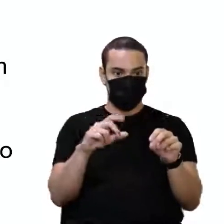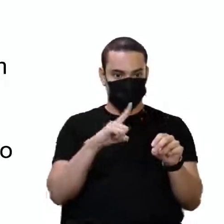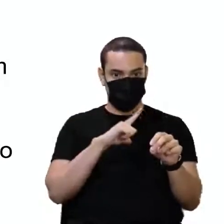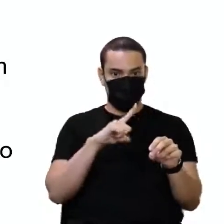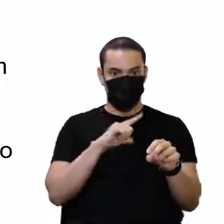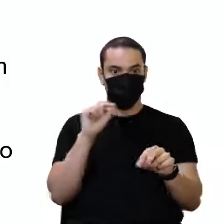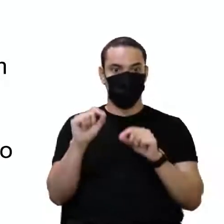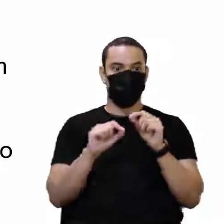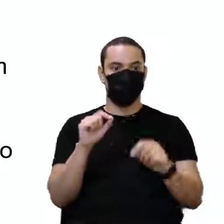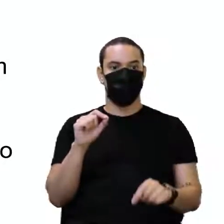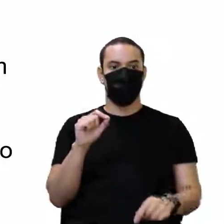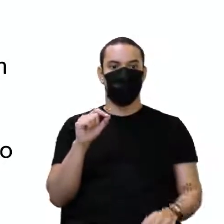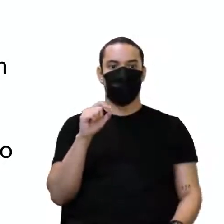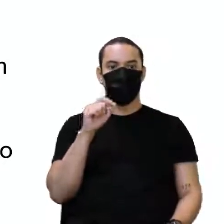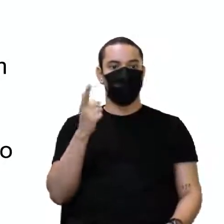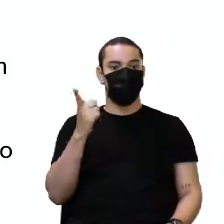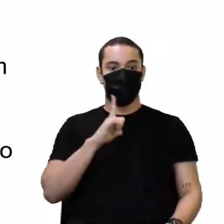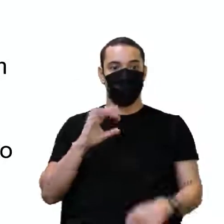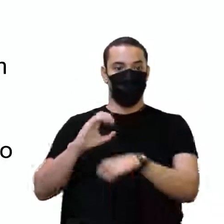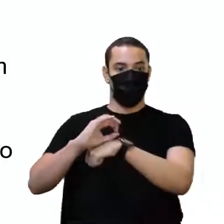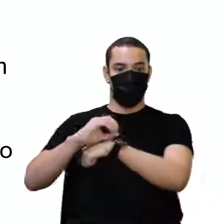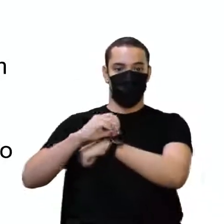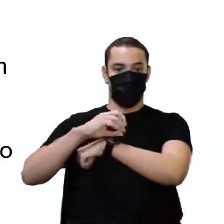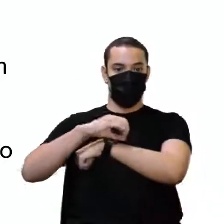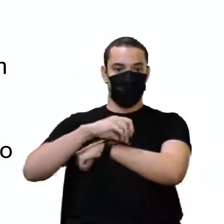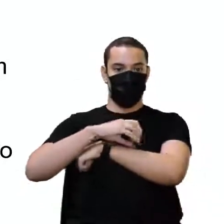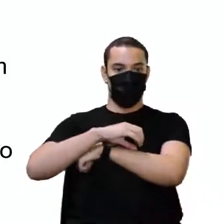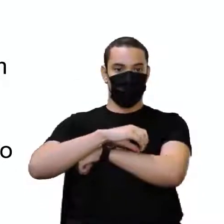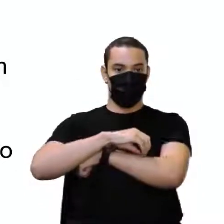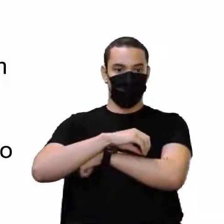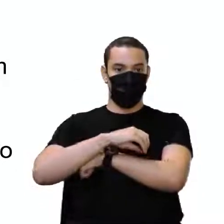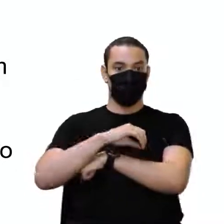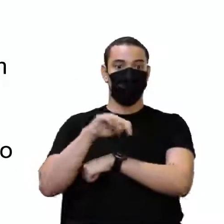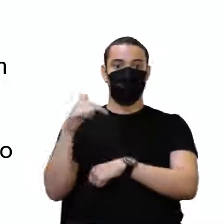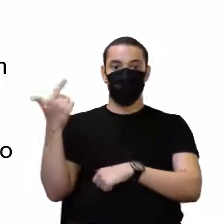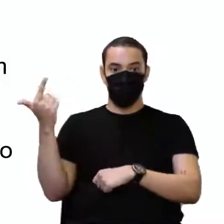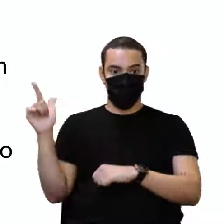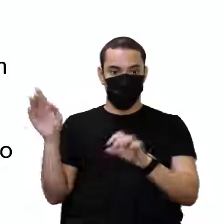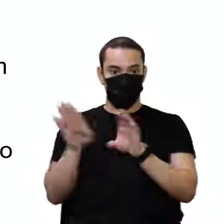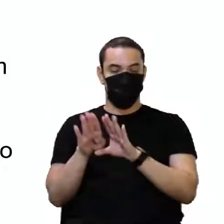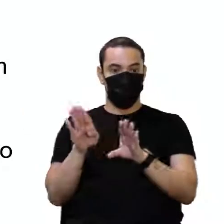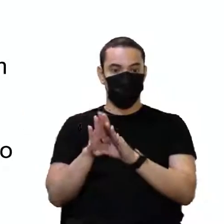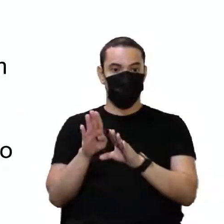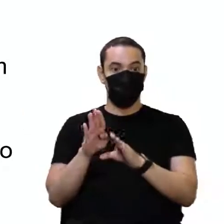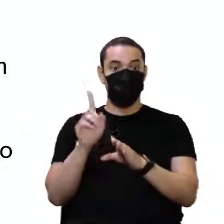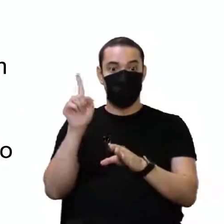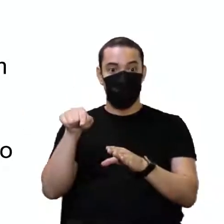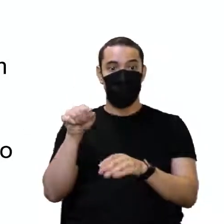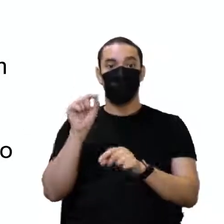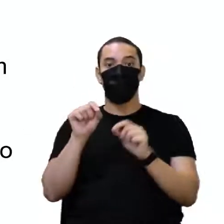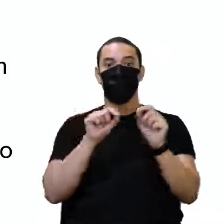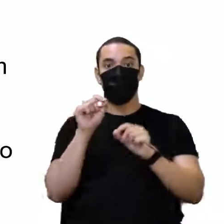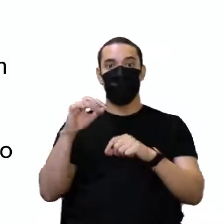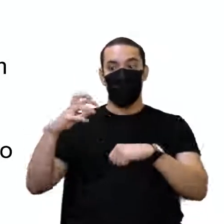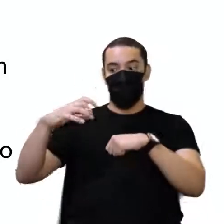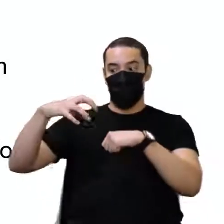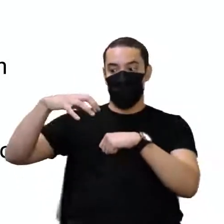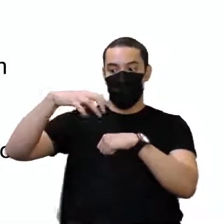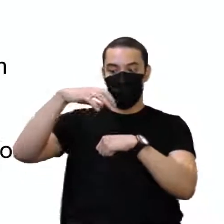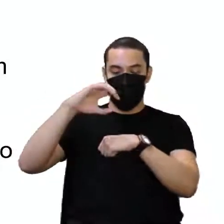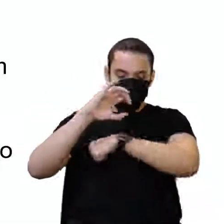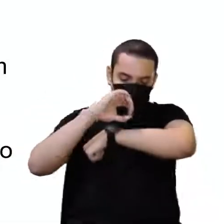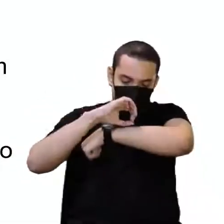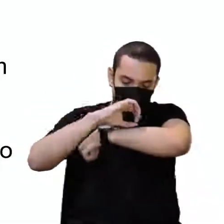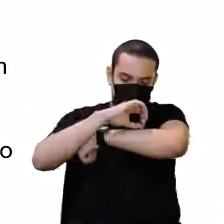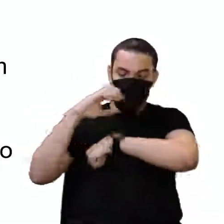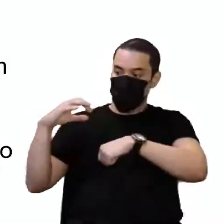tem uma formiga, galera, sendo predada por nada mais, nada menos que uma aranha. Tá? Essa